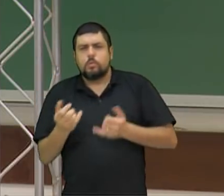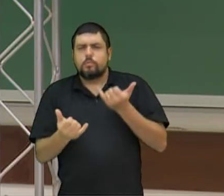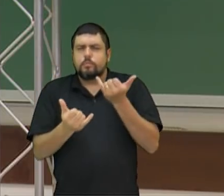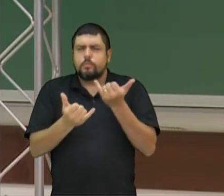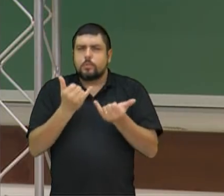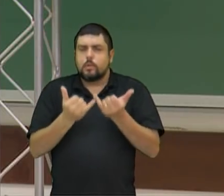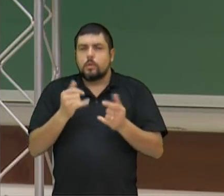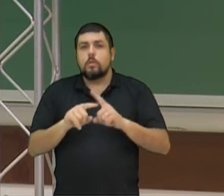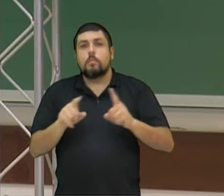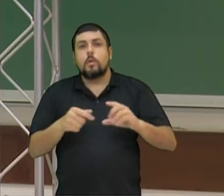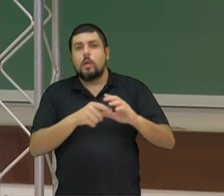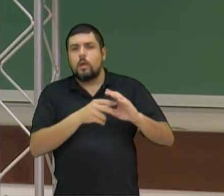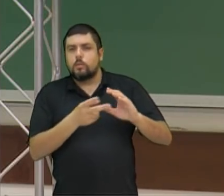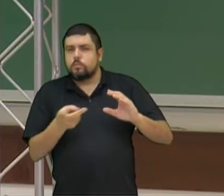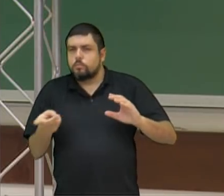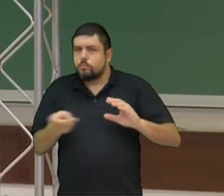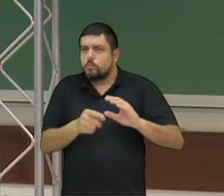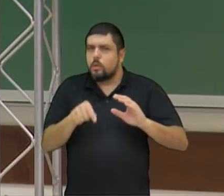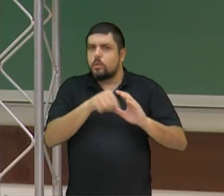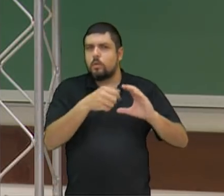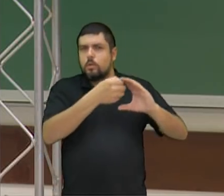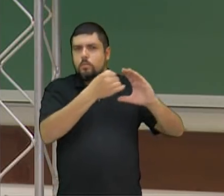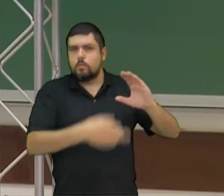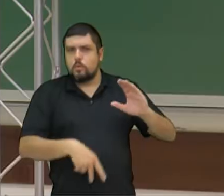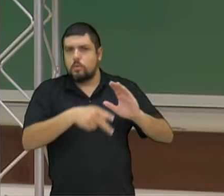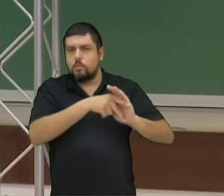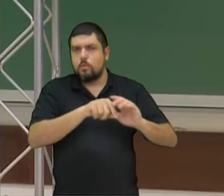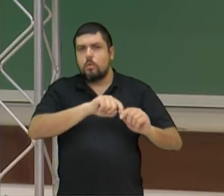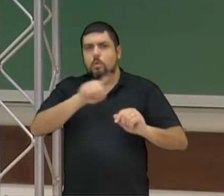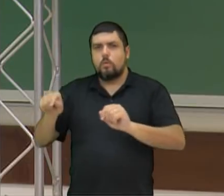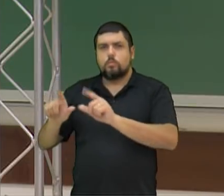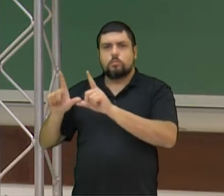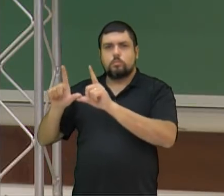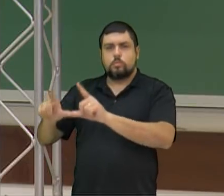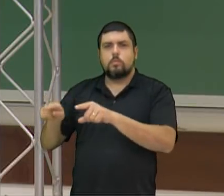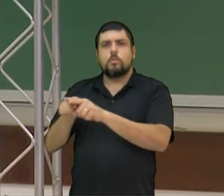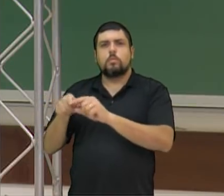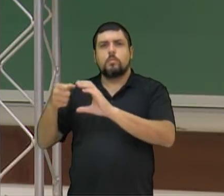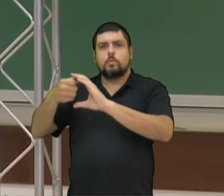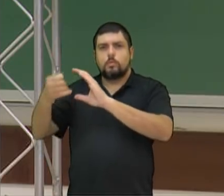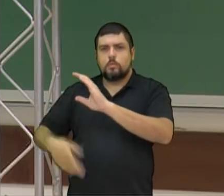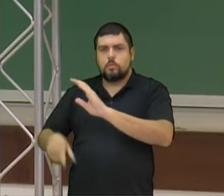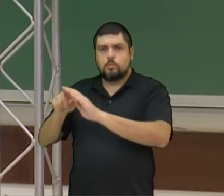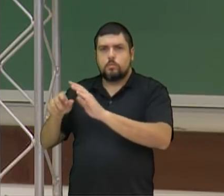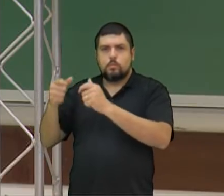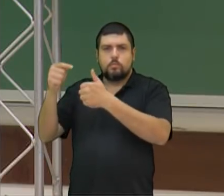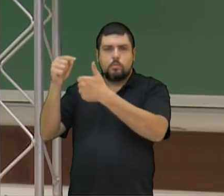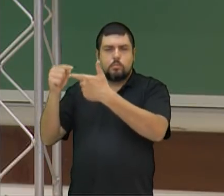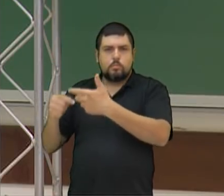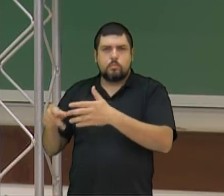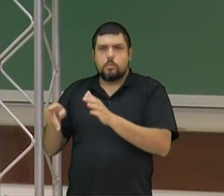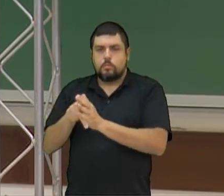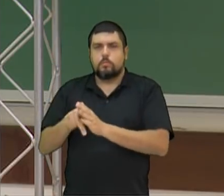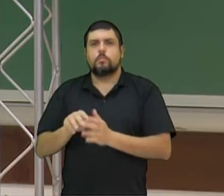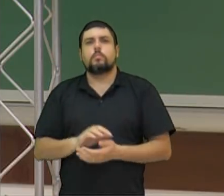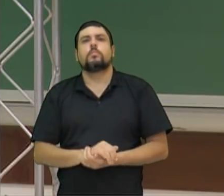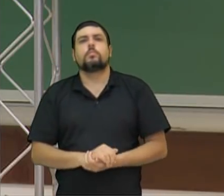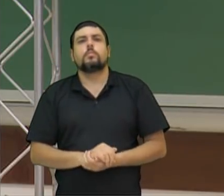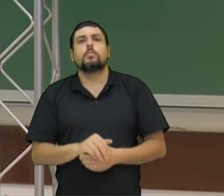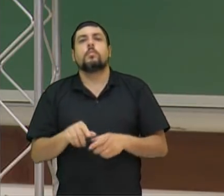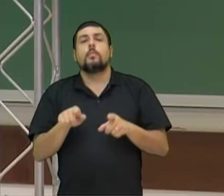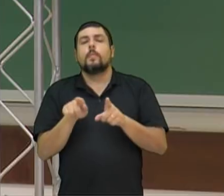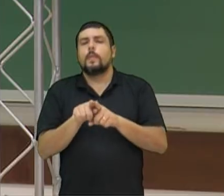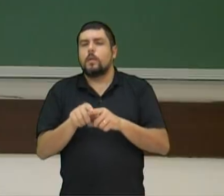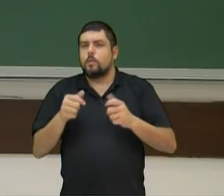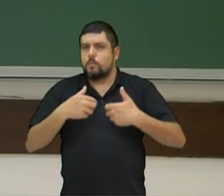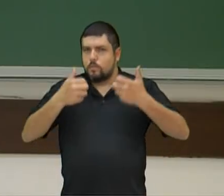características, algumas especificidades diferentes ali que a gente vai trabalhar pormenorizadamente nessa aula, ok? E também a gente